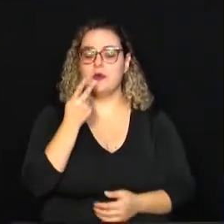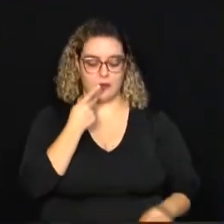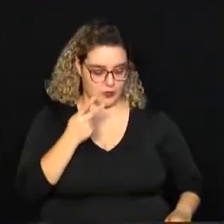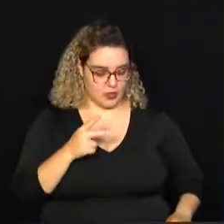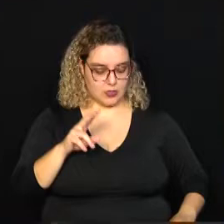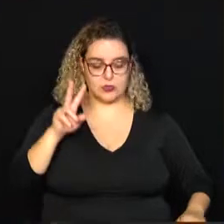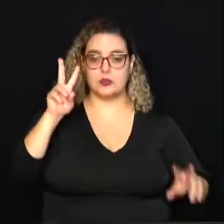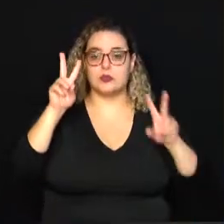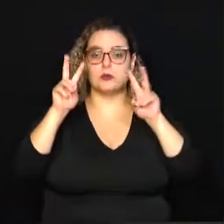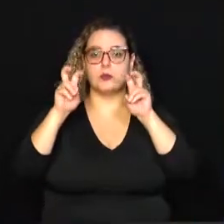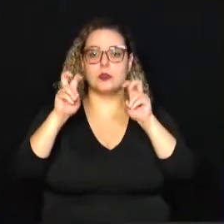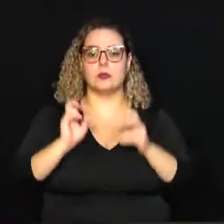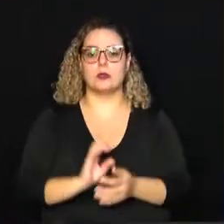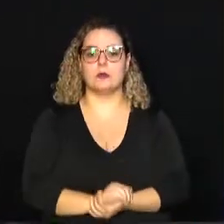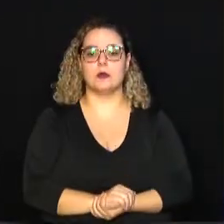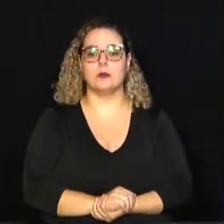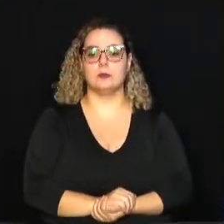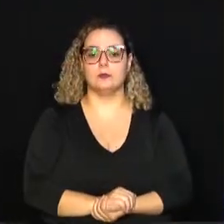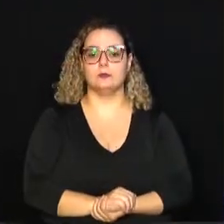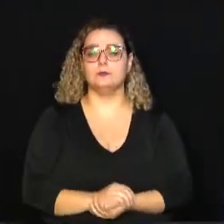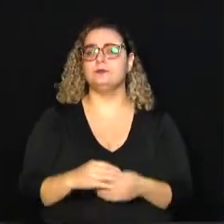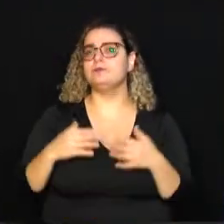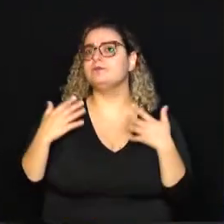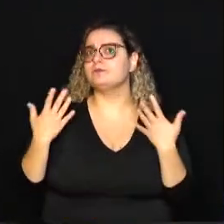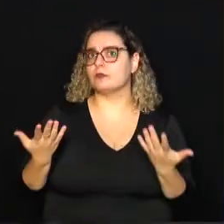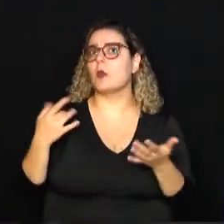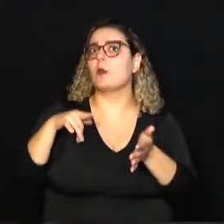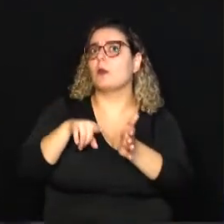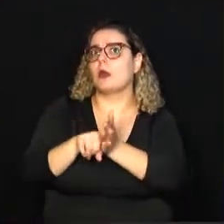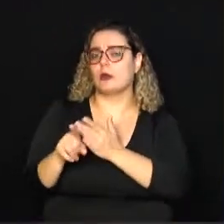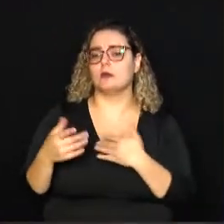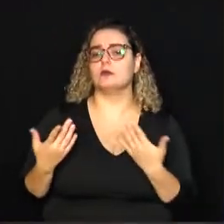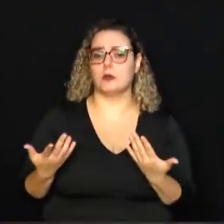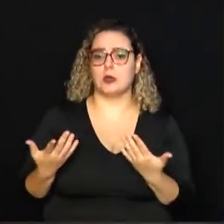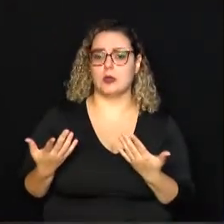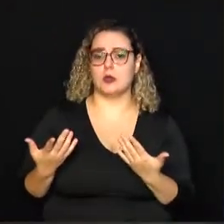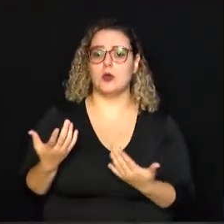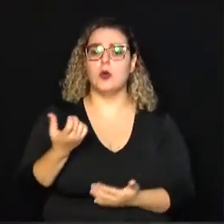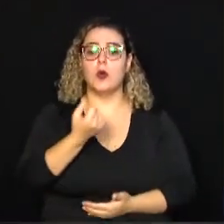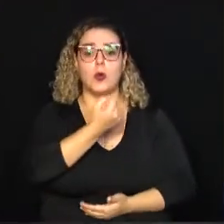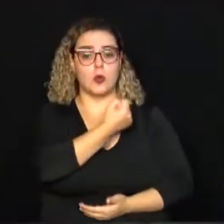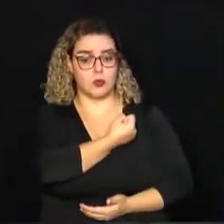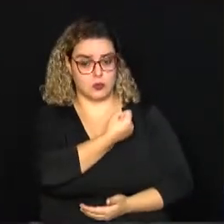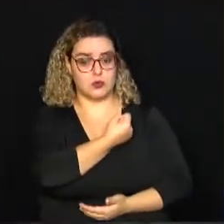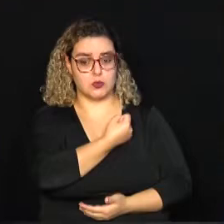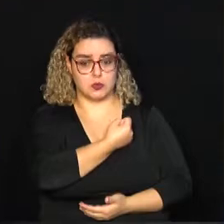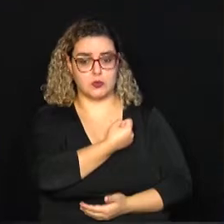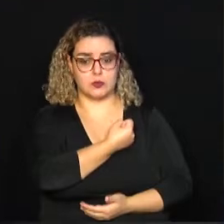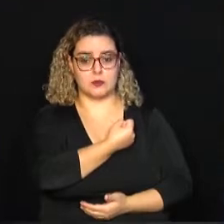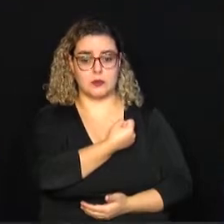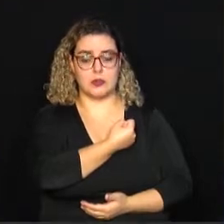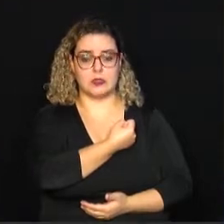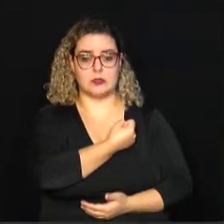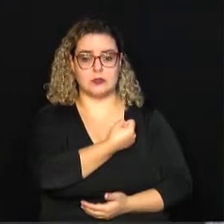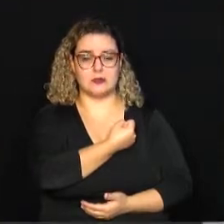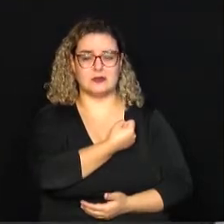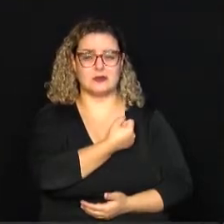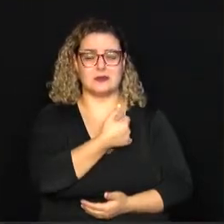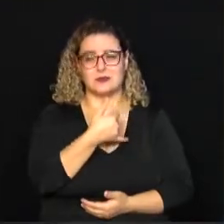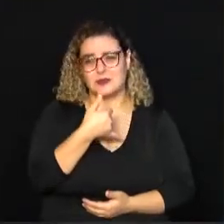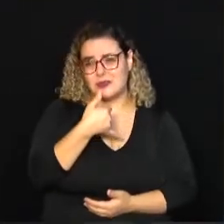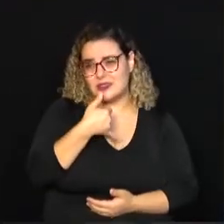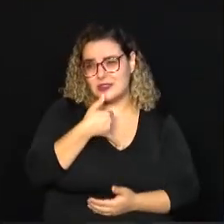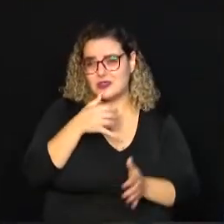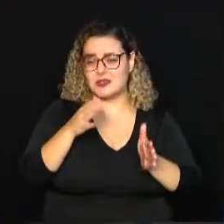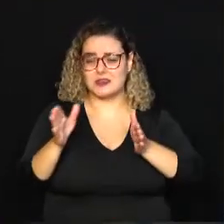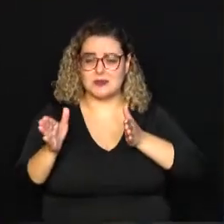tema. Pedro, os números são bem tristes nesse momento aí,